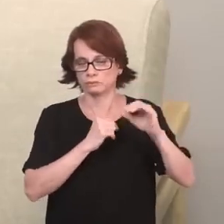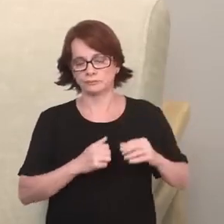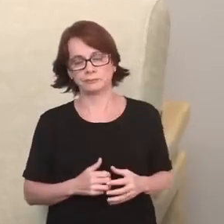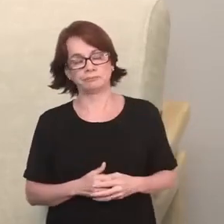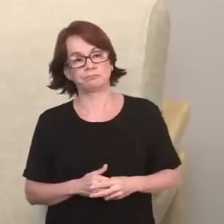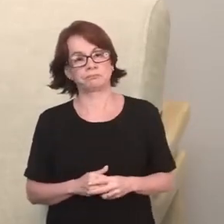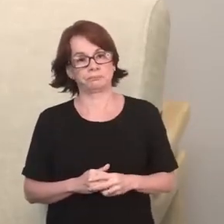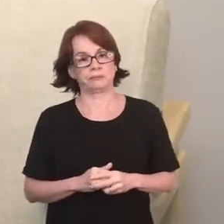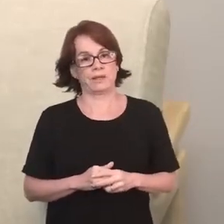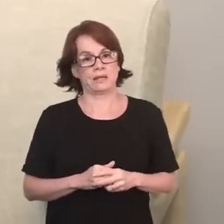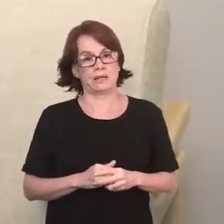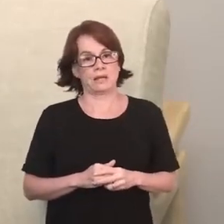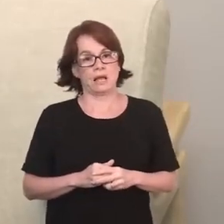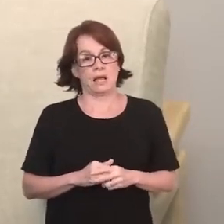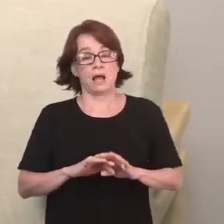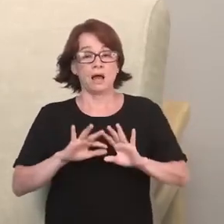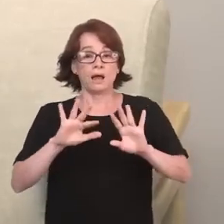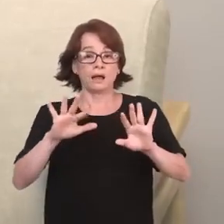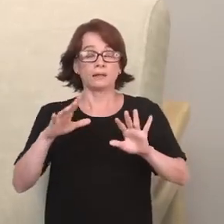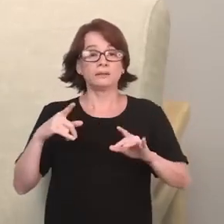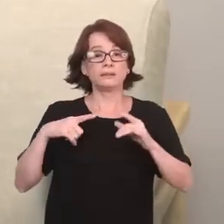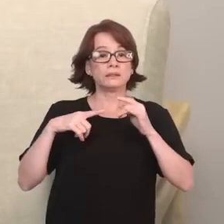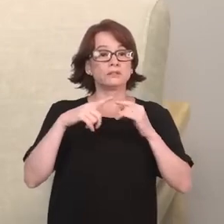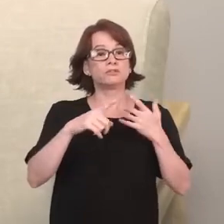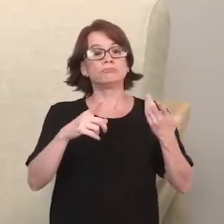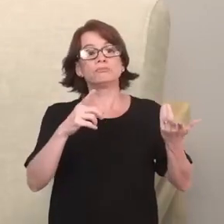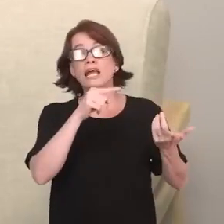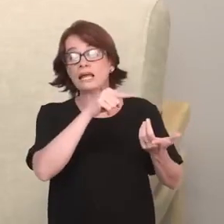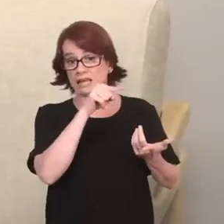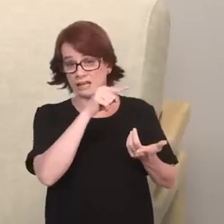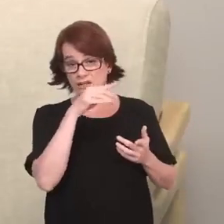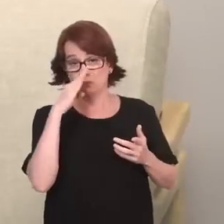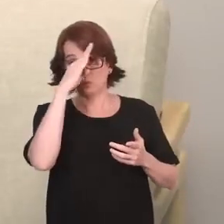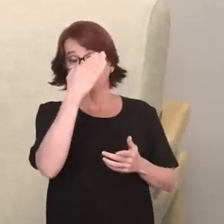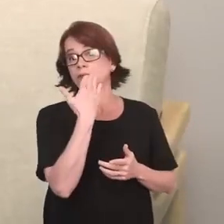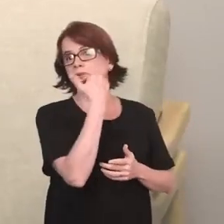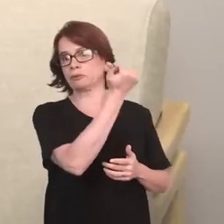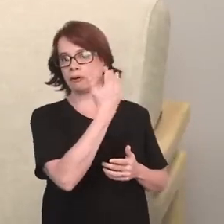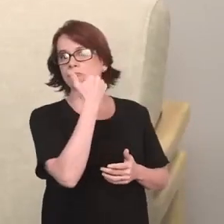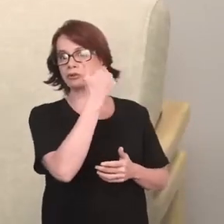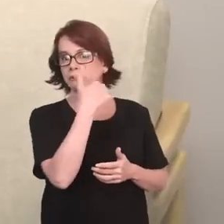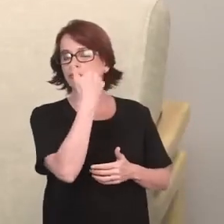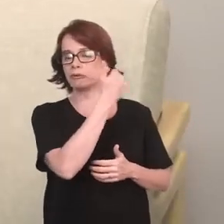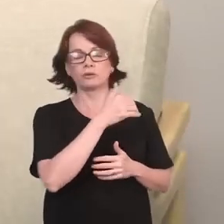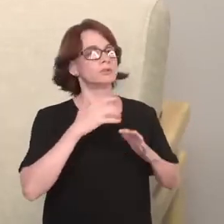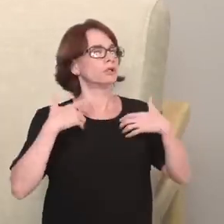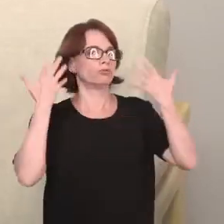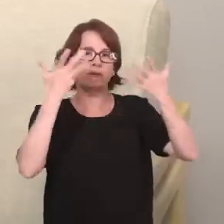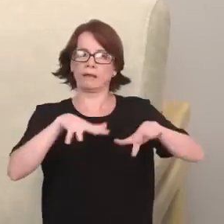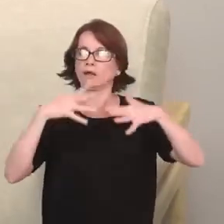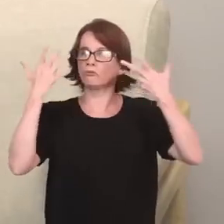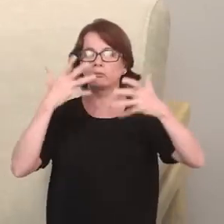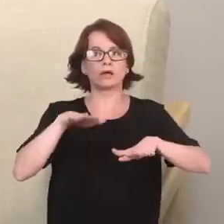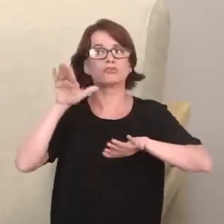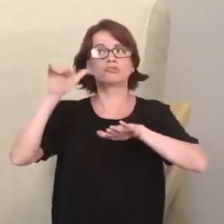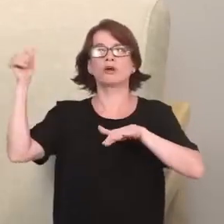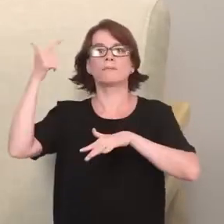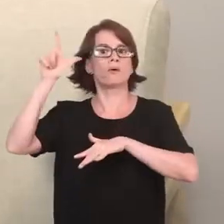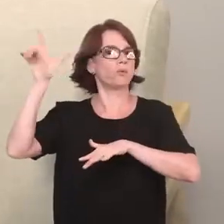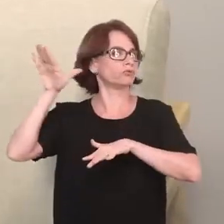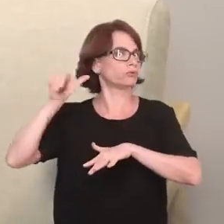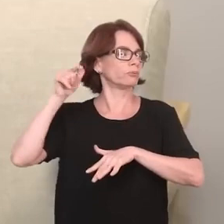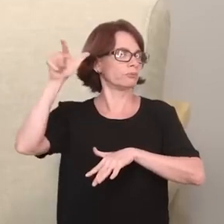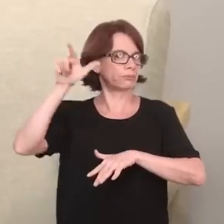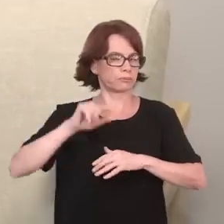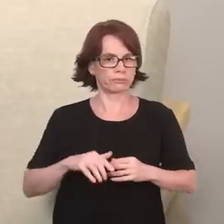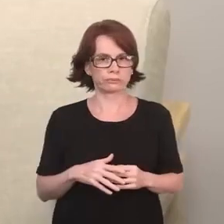me chamado para ser candidata. Para ser candidata ligada a ele e tal, e eu falava, não quero, arruma outro, não quero, arruma outro. Aí, nesse dia, eu